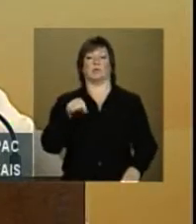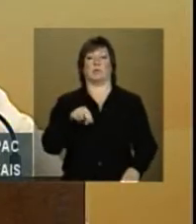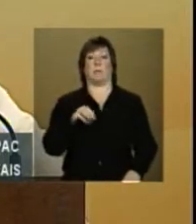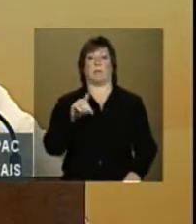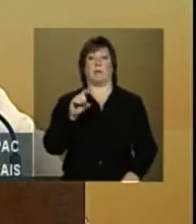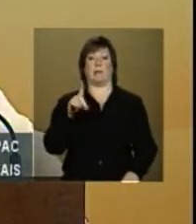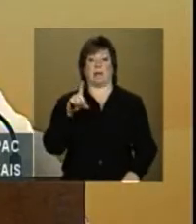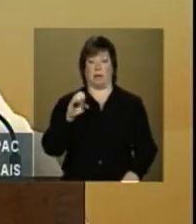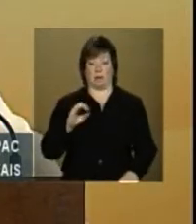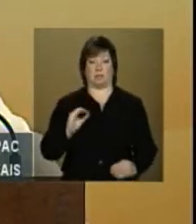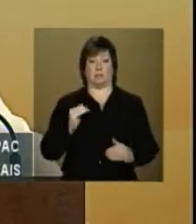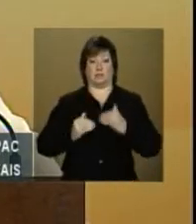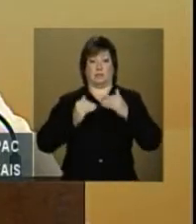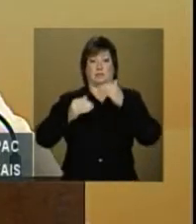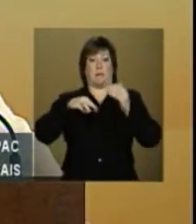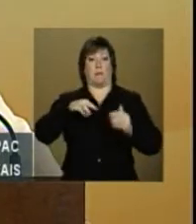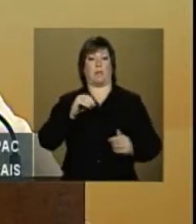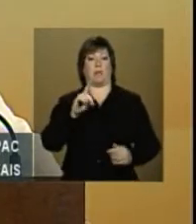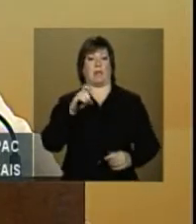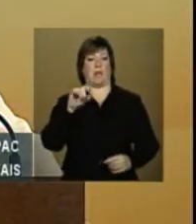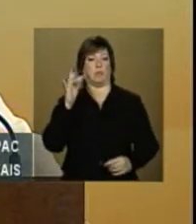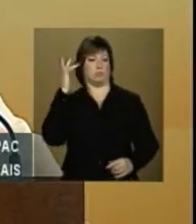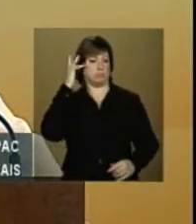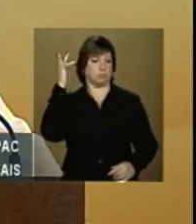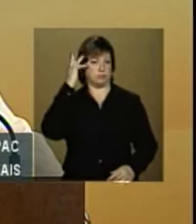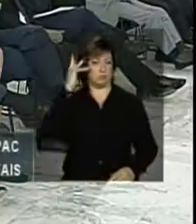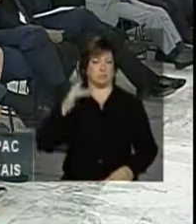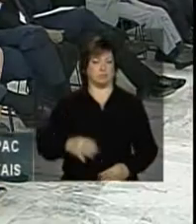de desenvolvimento